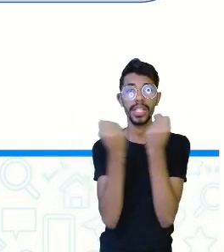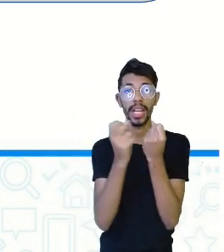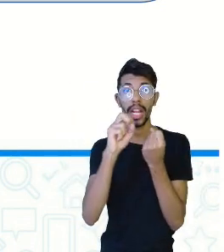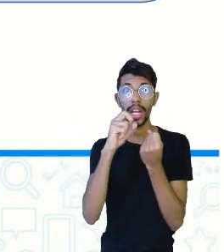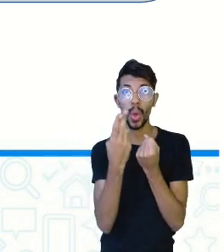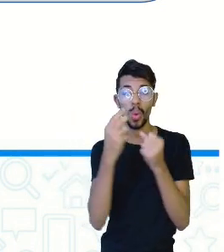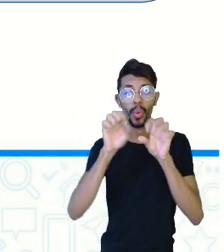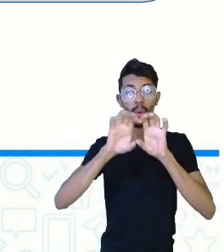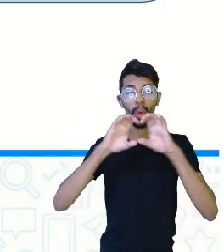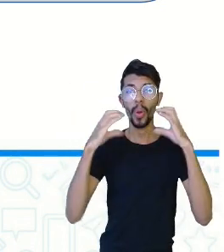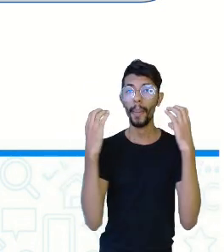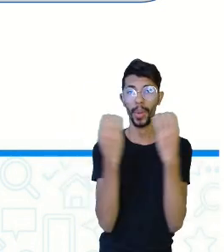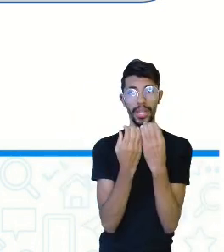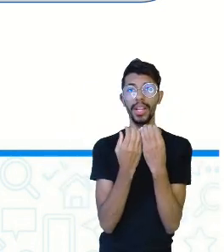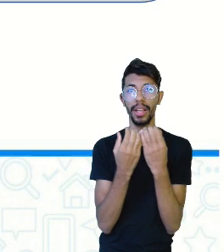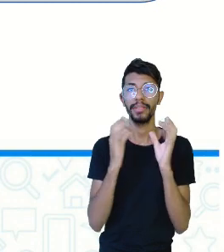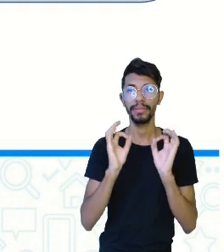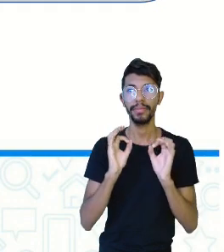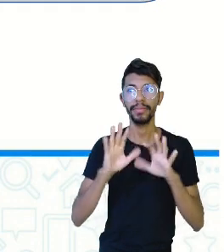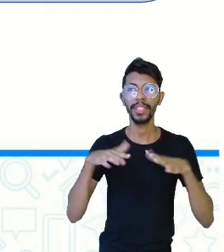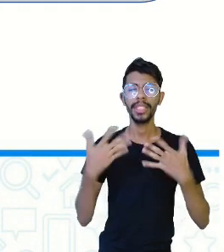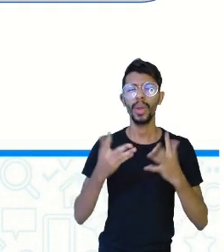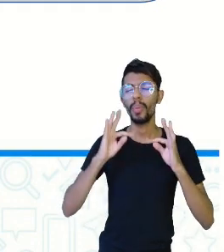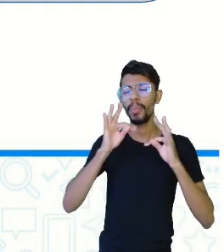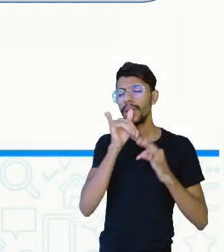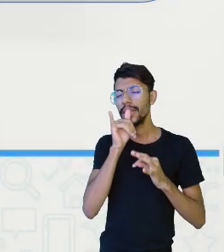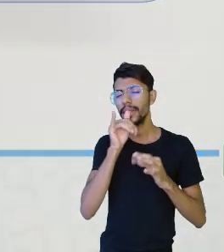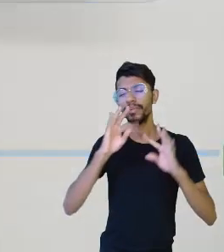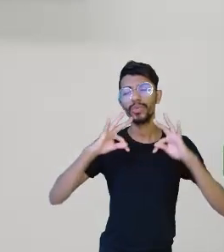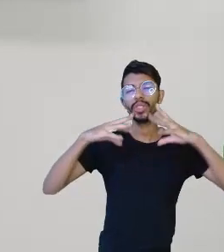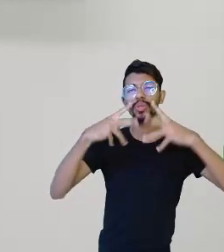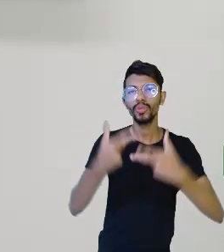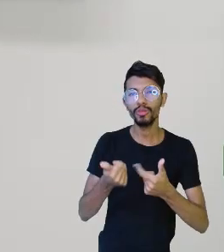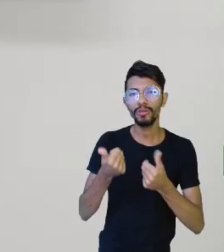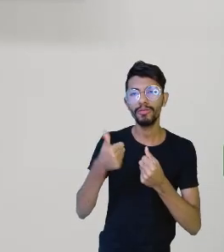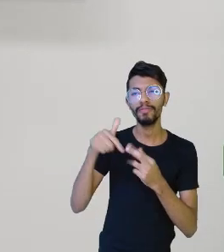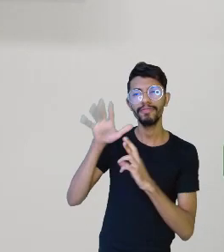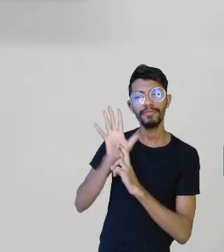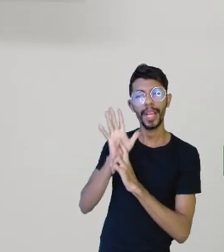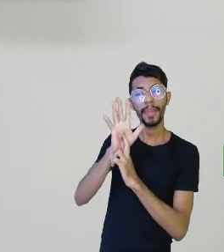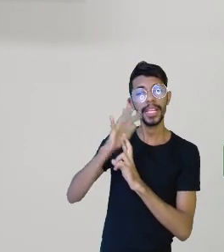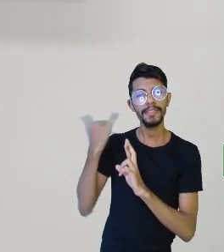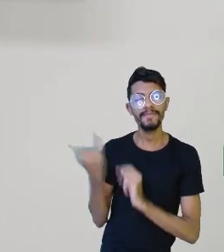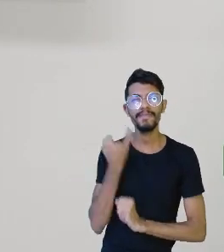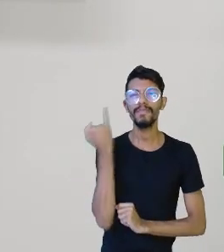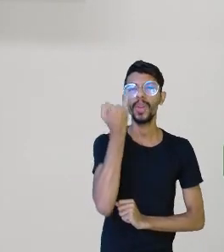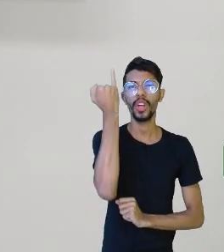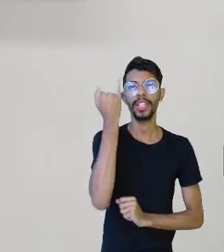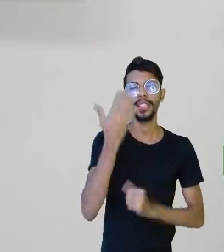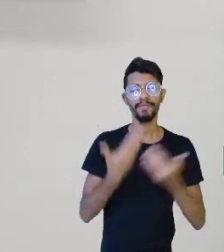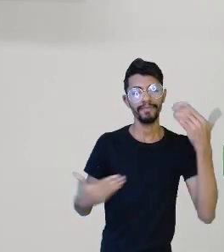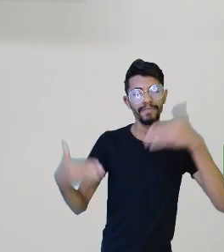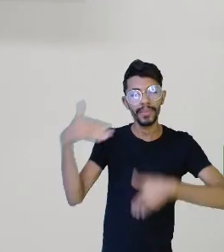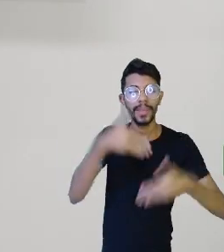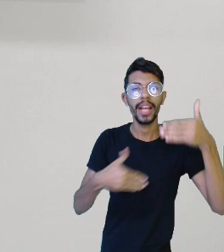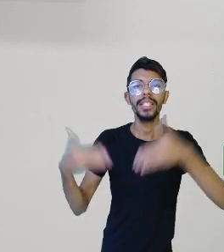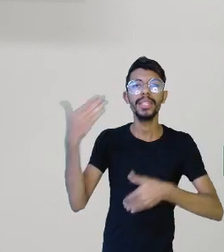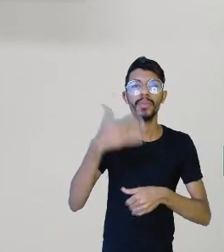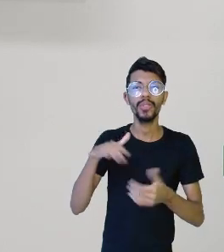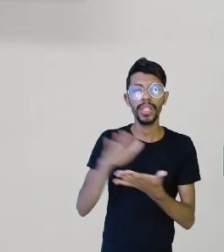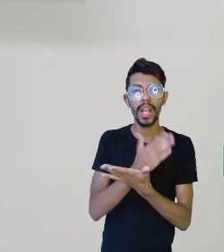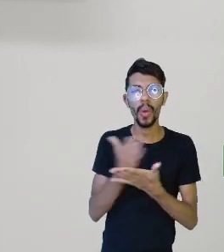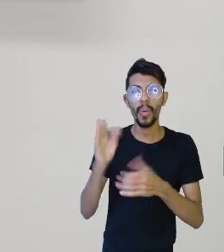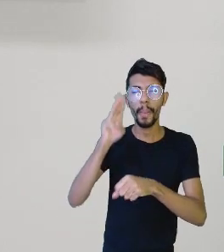comunidade. Então, tudo que representar, tudo que for muito importante, que participou de algum